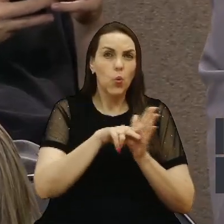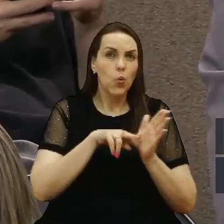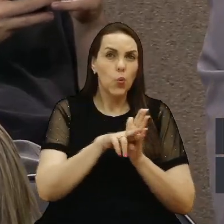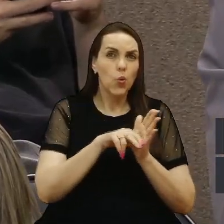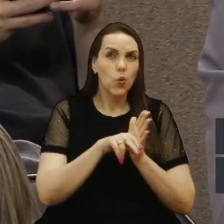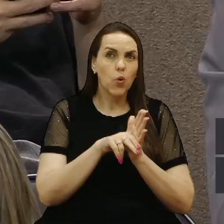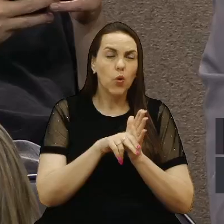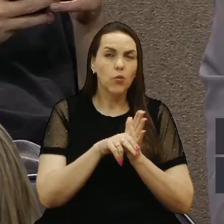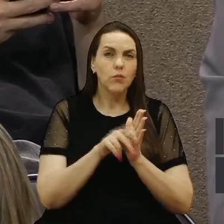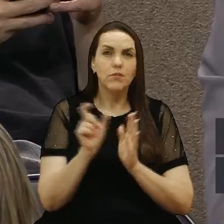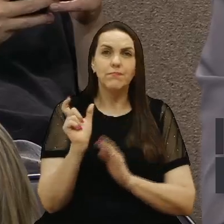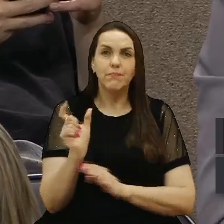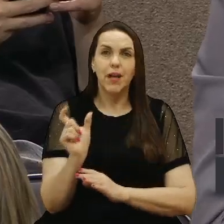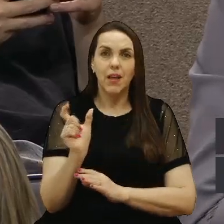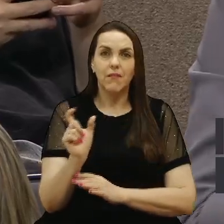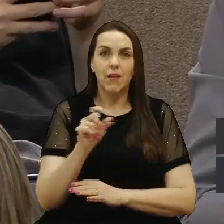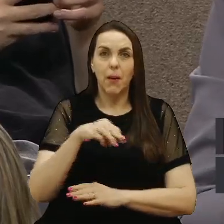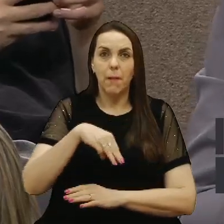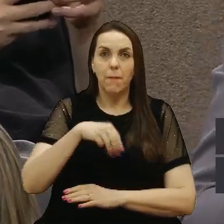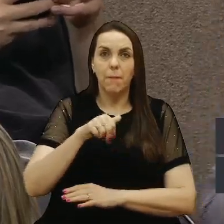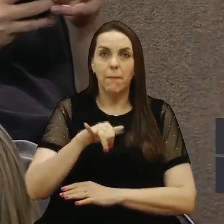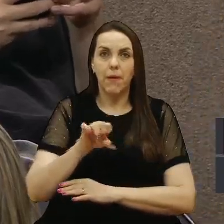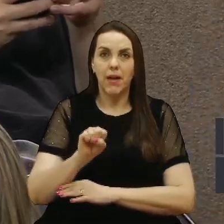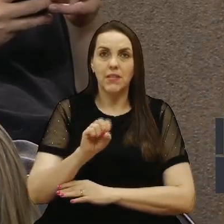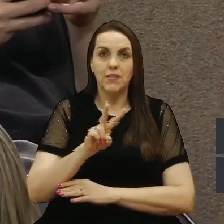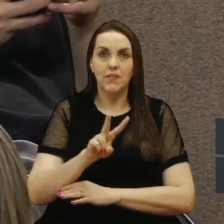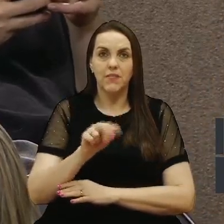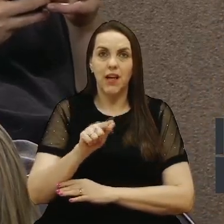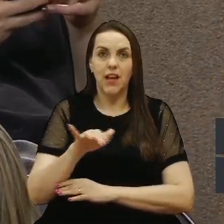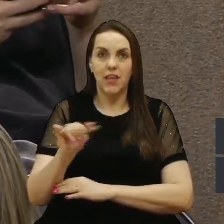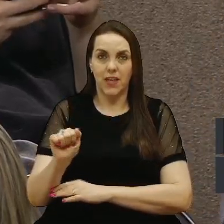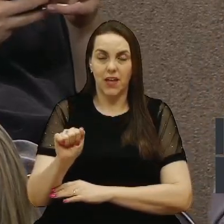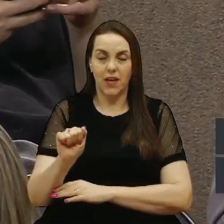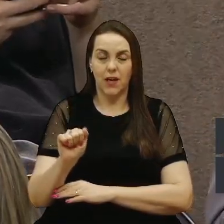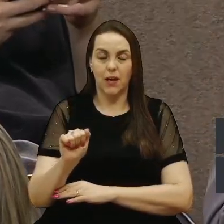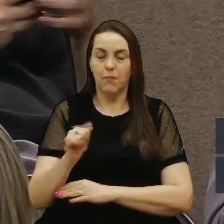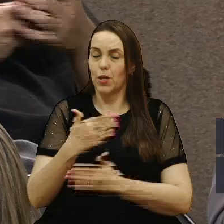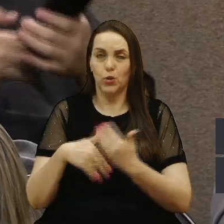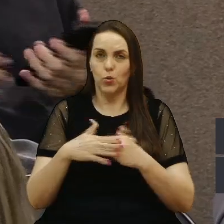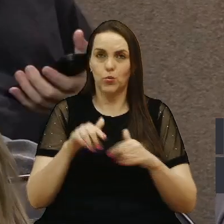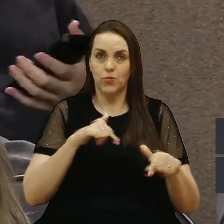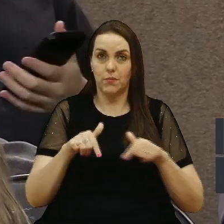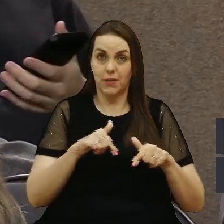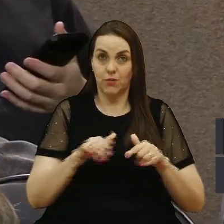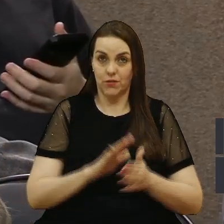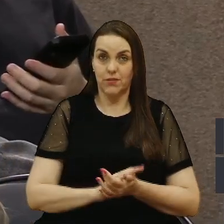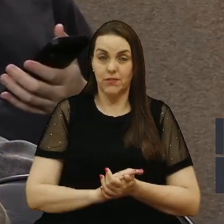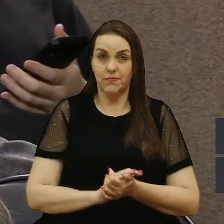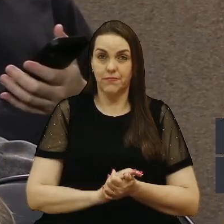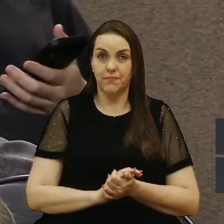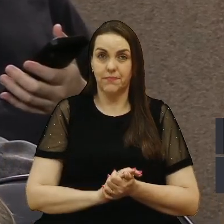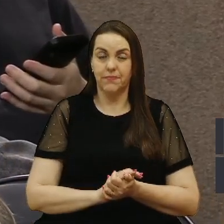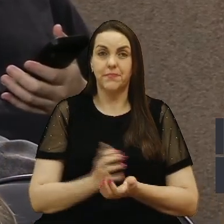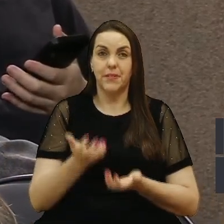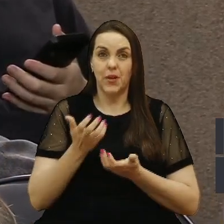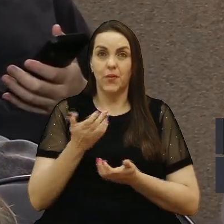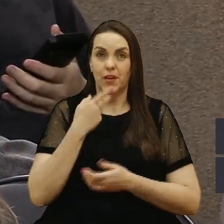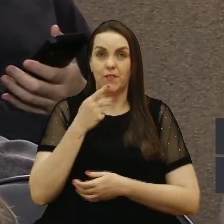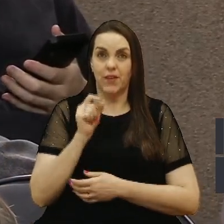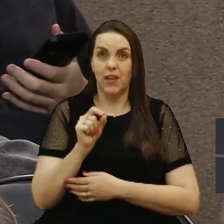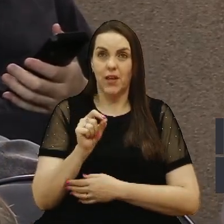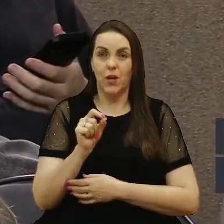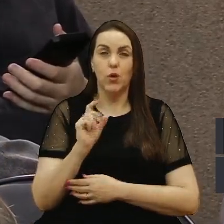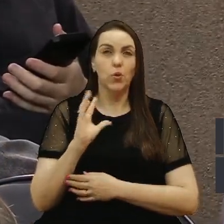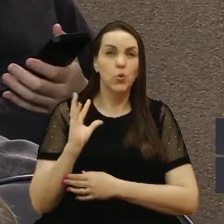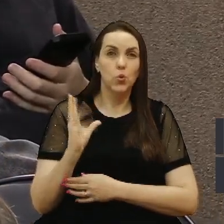significa a palavra mais-valia para os trabalhadores. Tá? Eu quero falar aqui que tudo que a